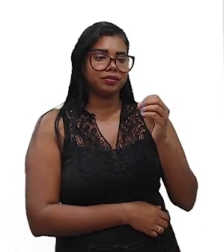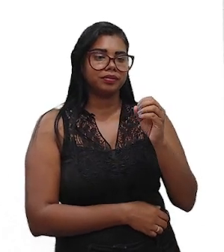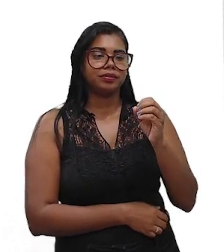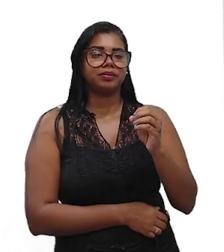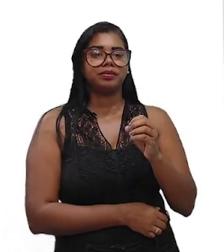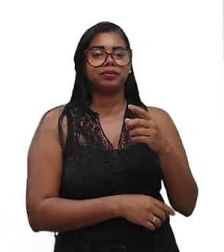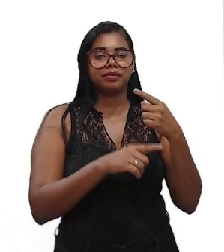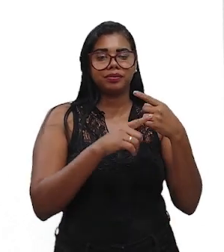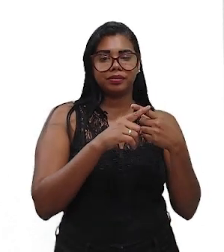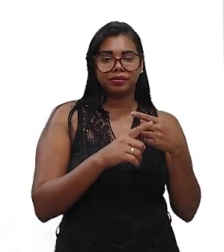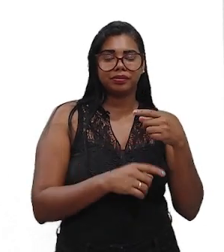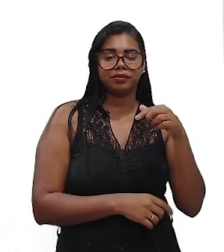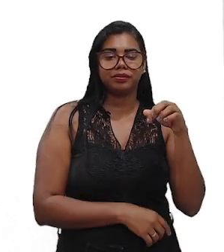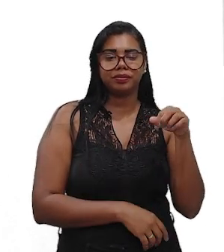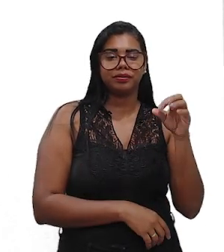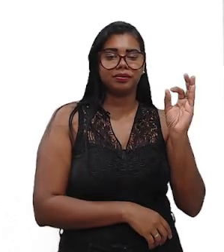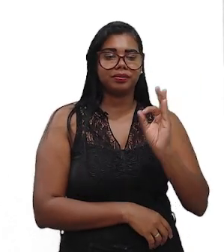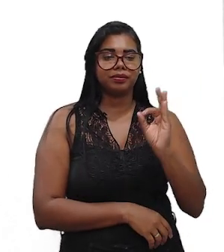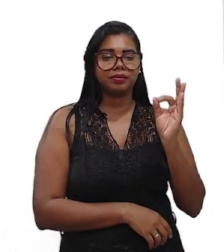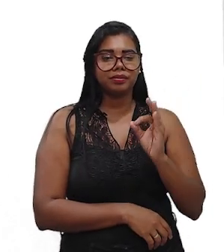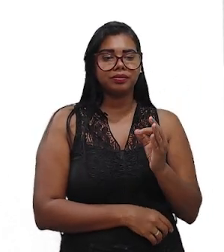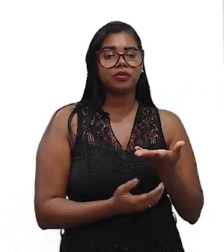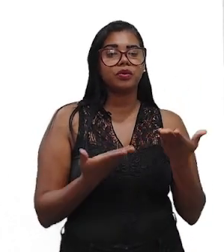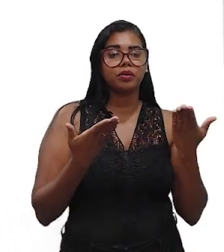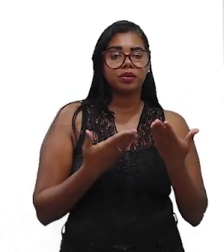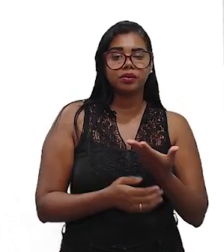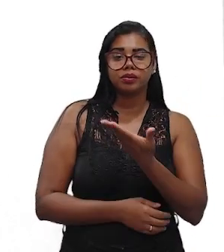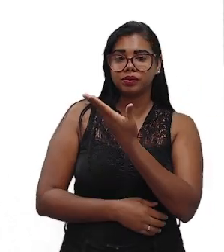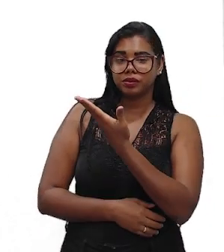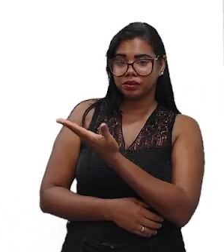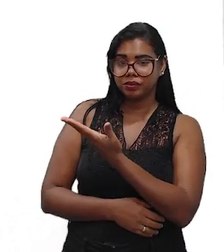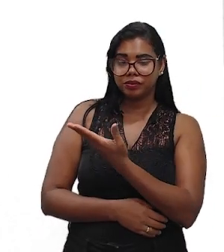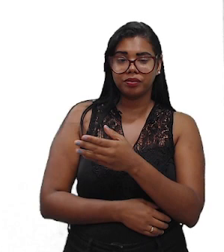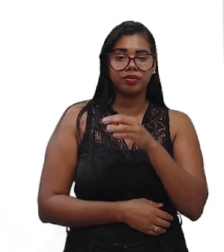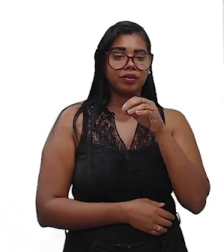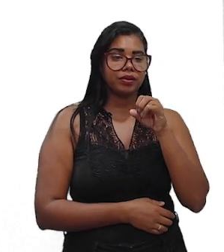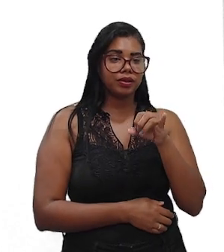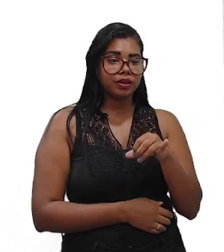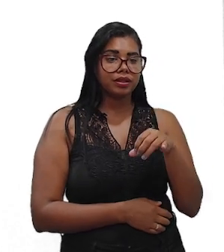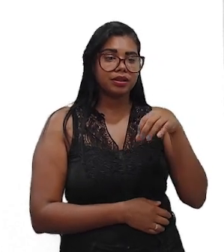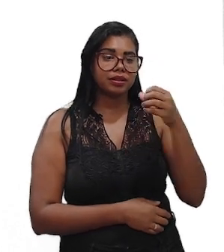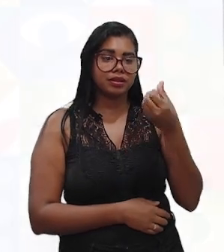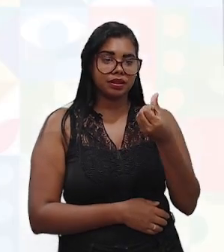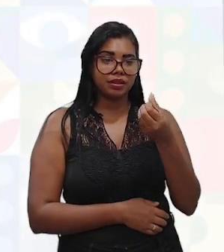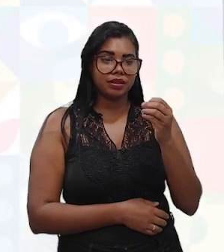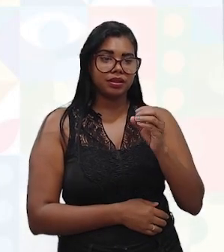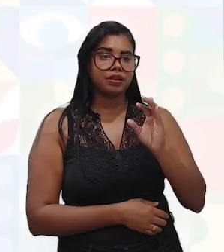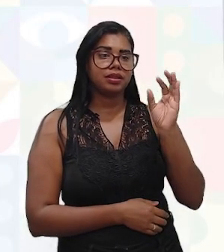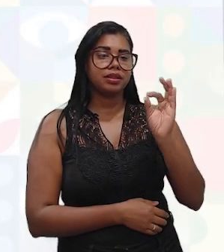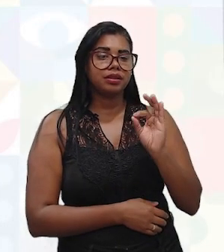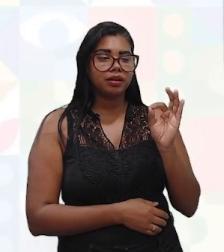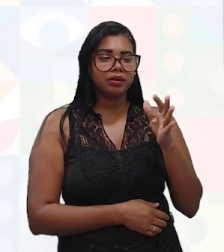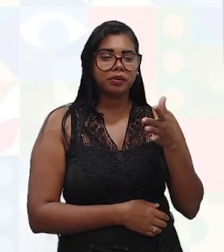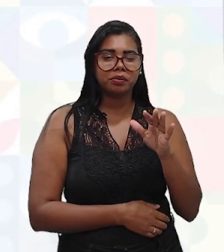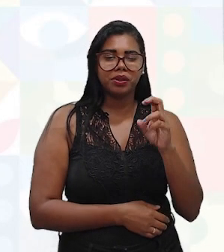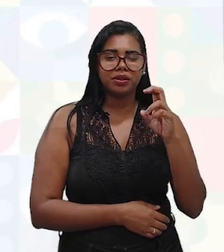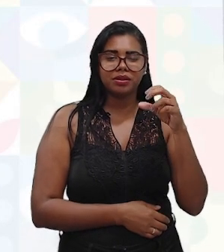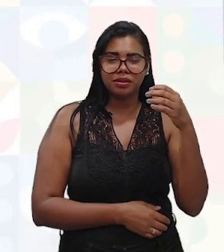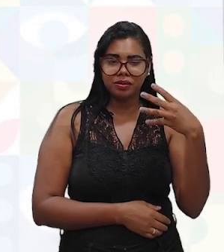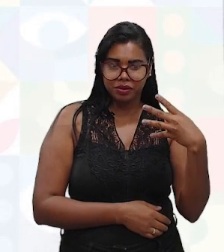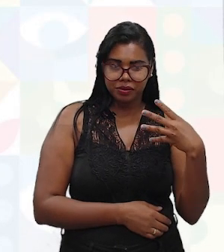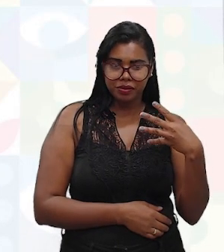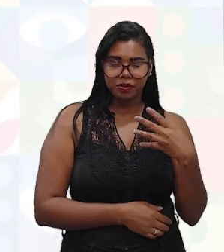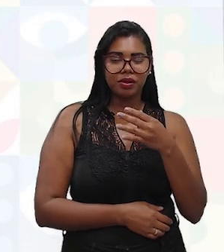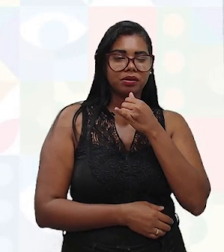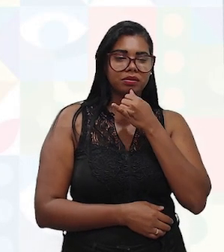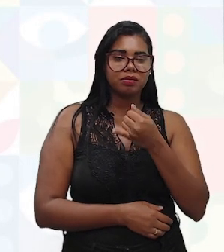Ou seja, qual seria o estoque mínimo? Se o estoque é 60, o mínimo seria de 54 unidades, ou